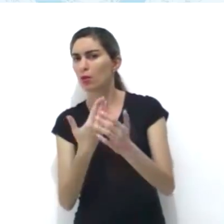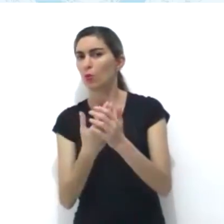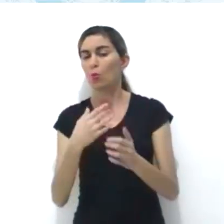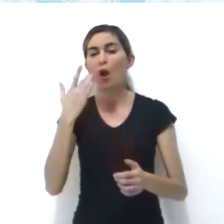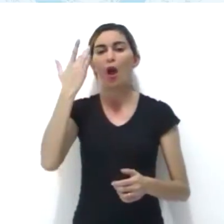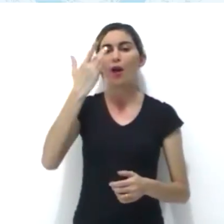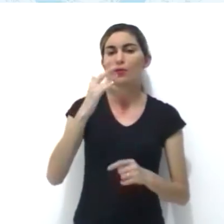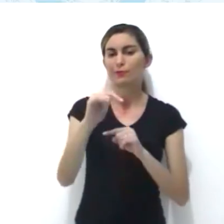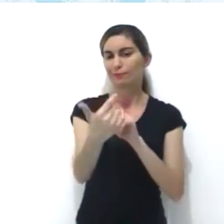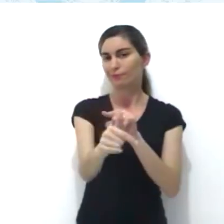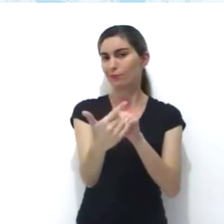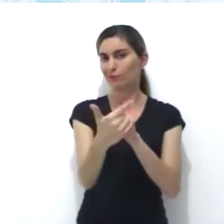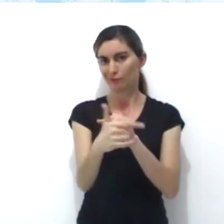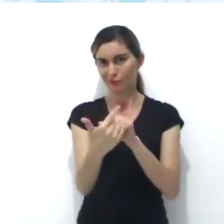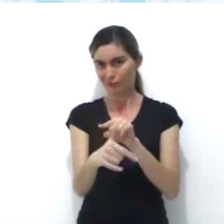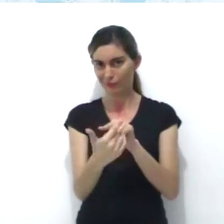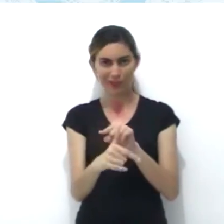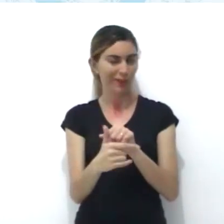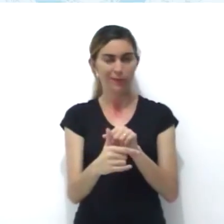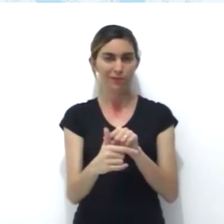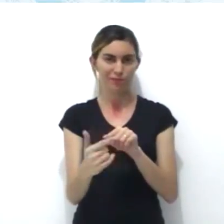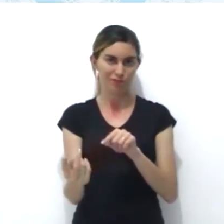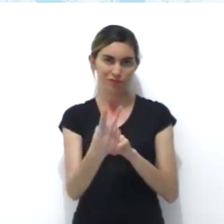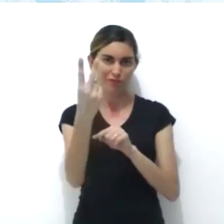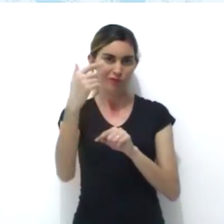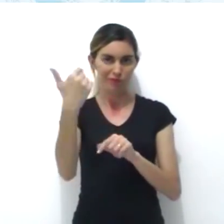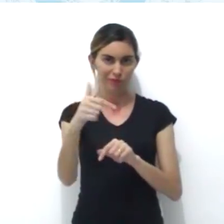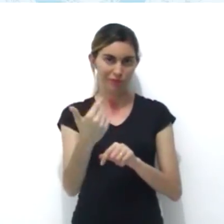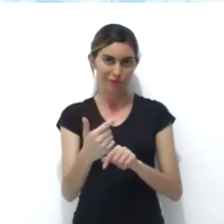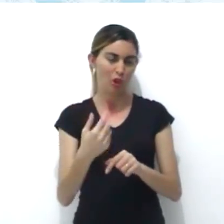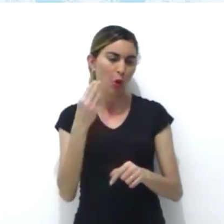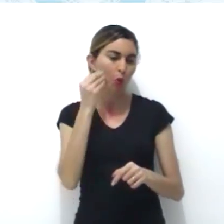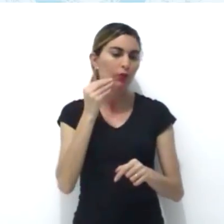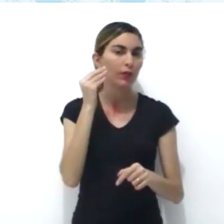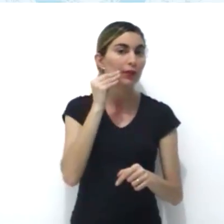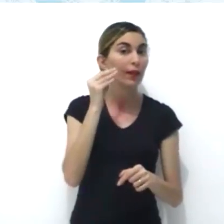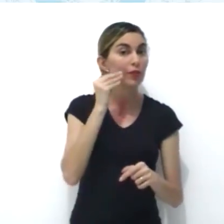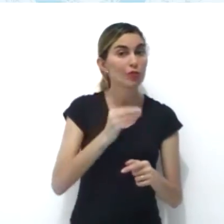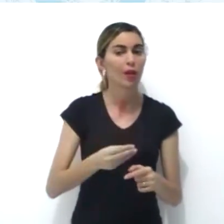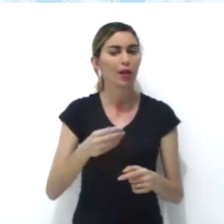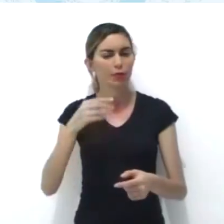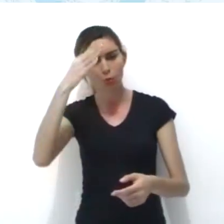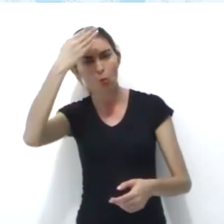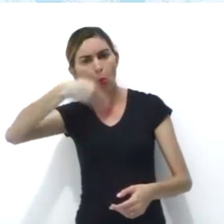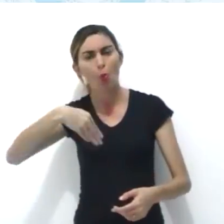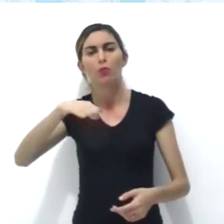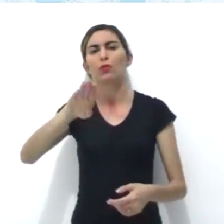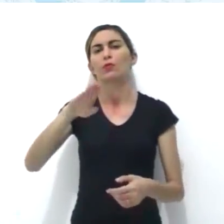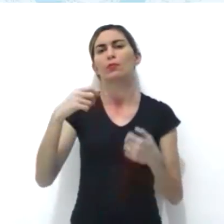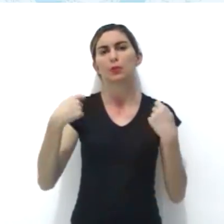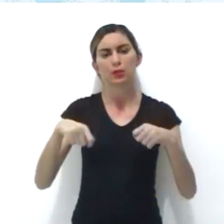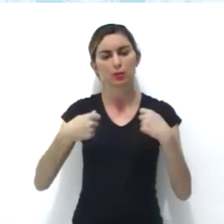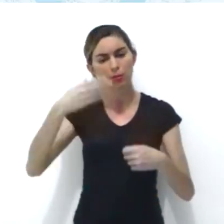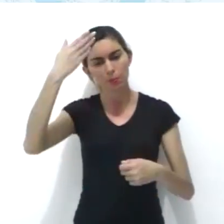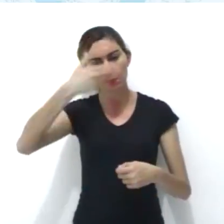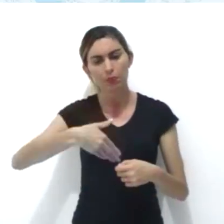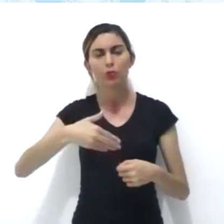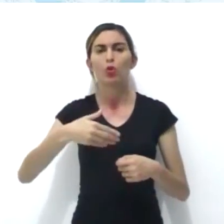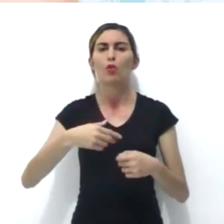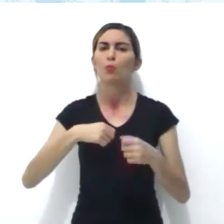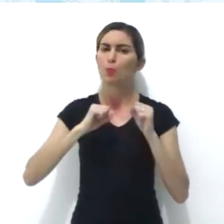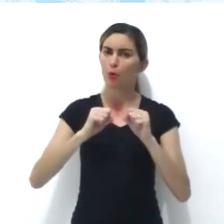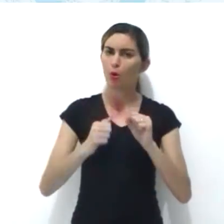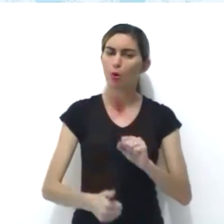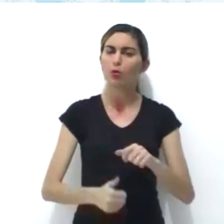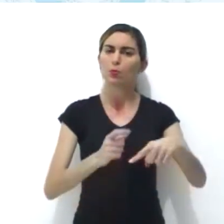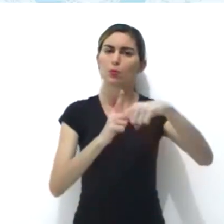ciência, o achismo não é nada, não tem validade, tem que ser testado, tem que ser comprovado.